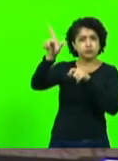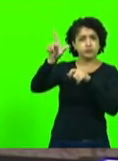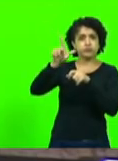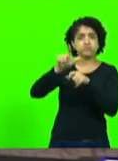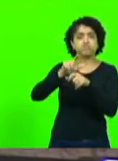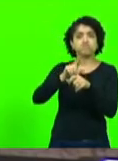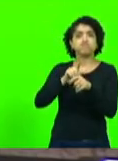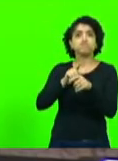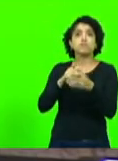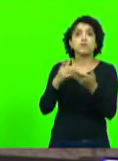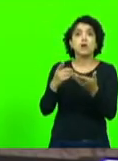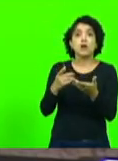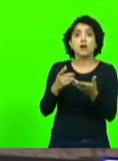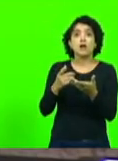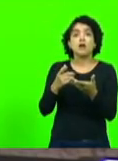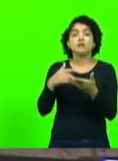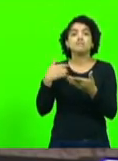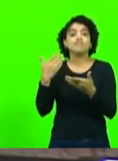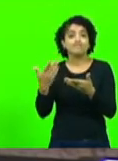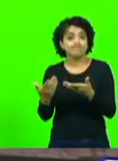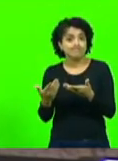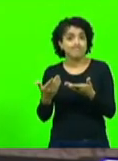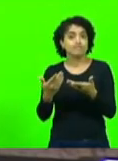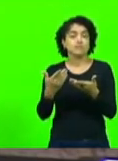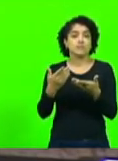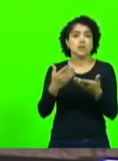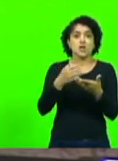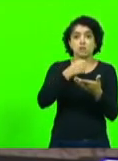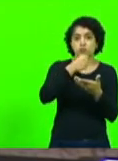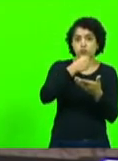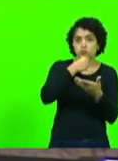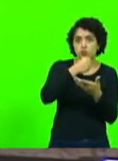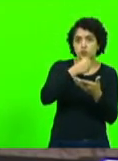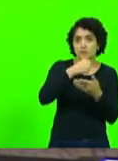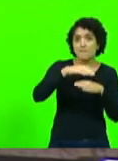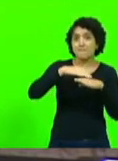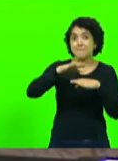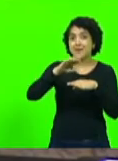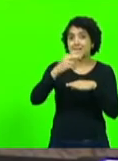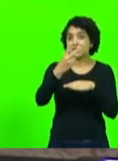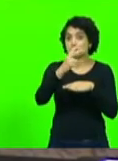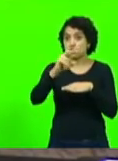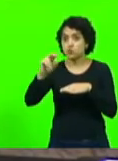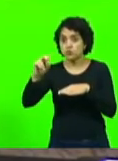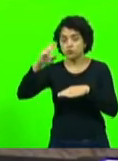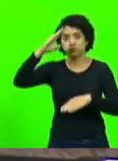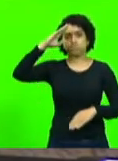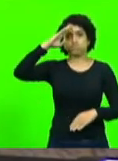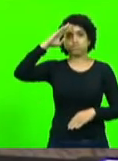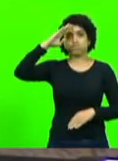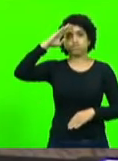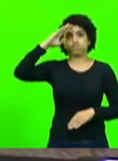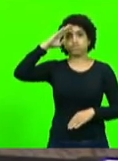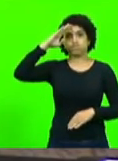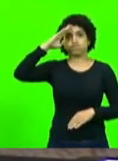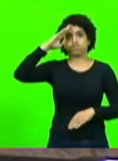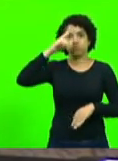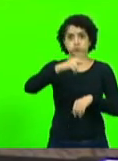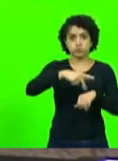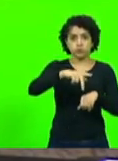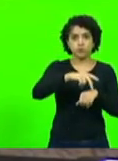Ucrânia e, segundo alguns jornalistas, já mais de 200 soldados ucranianos